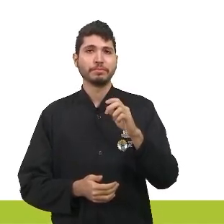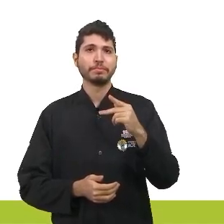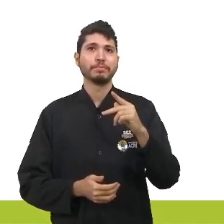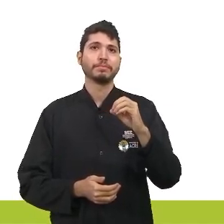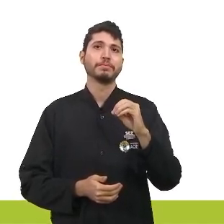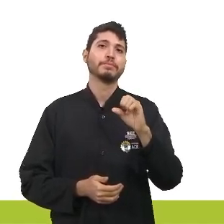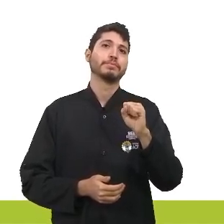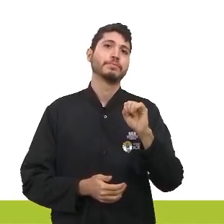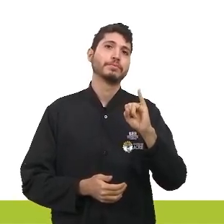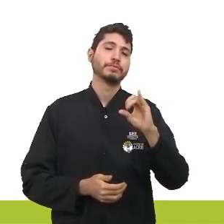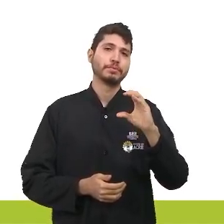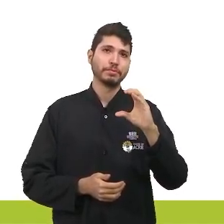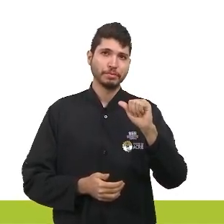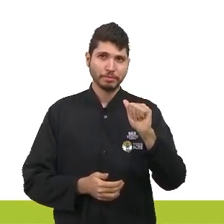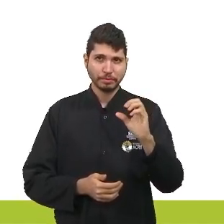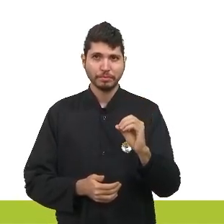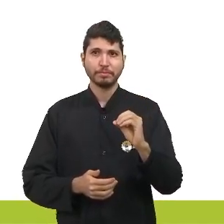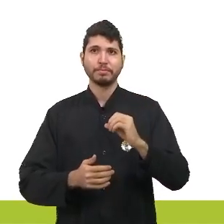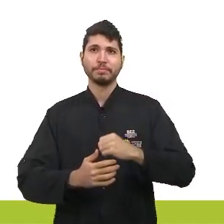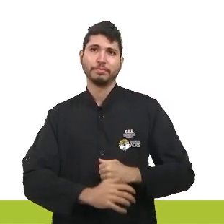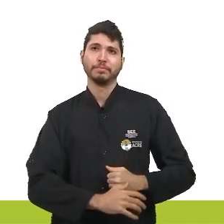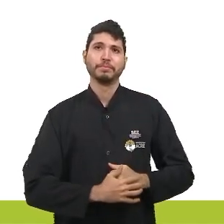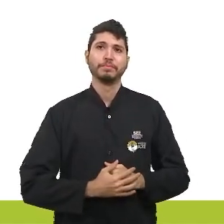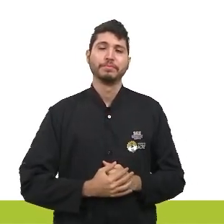maneira. A primeira